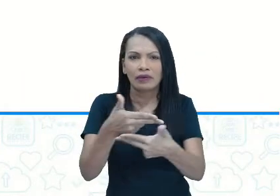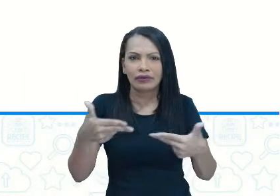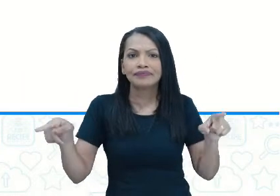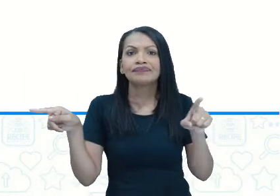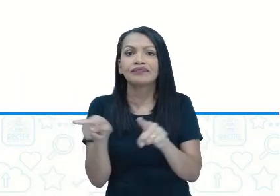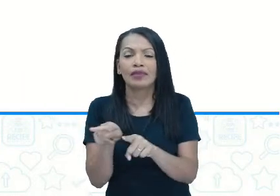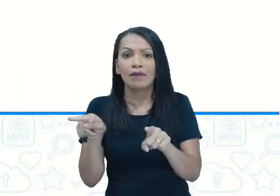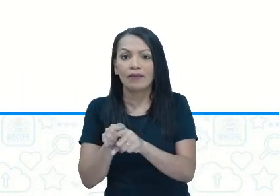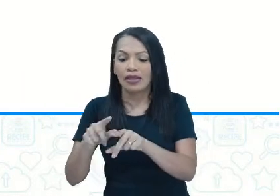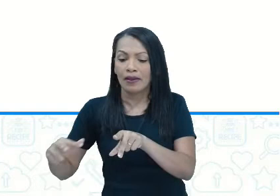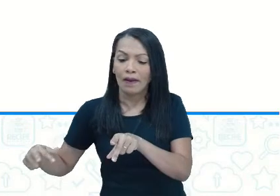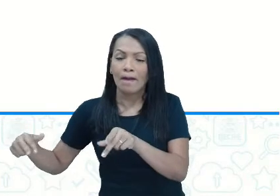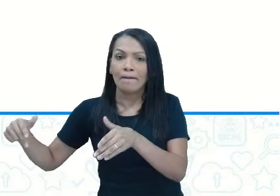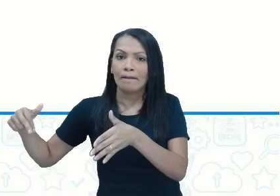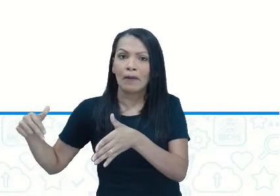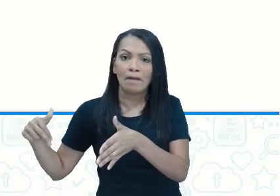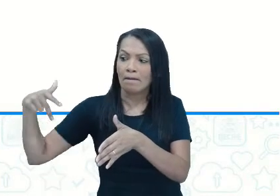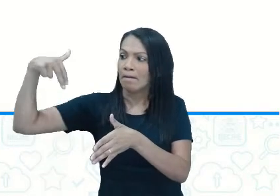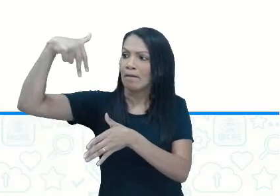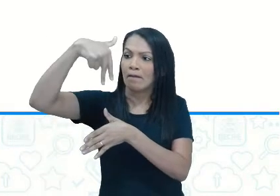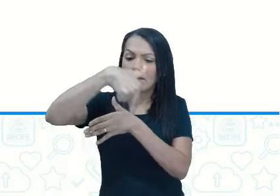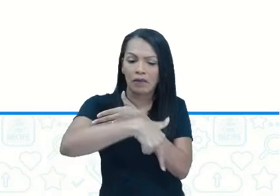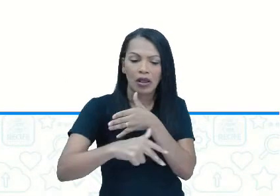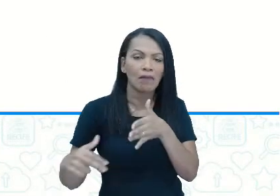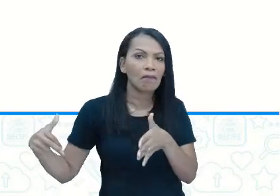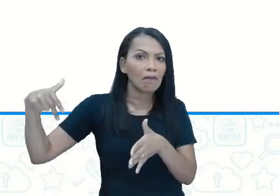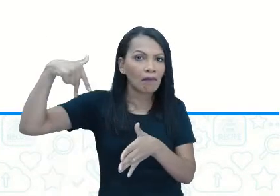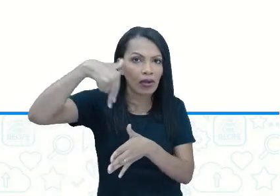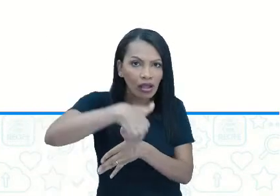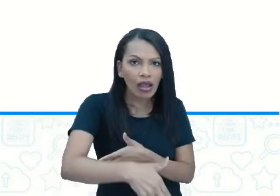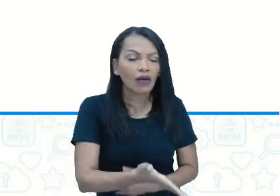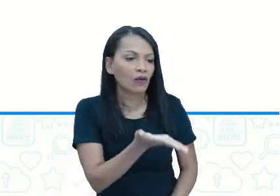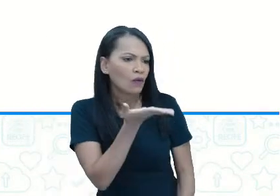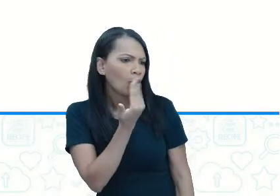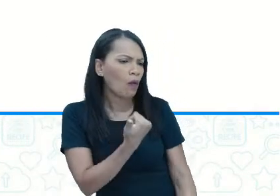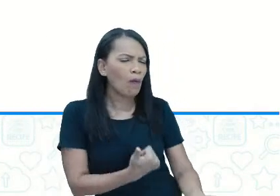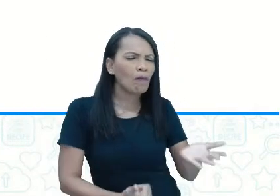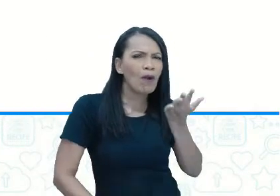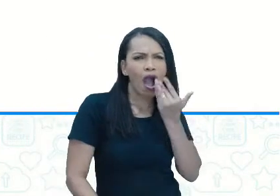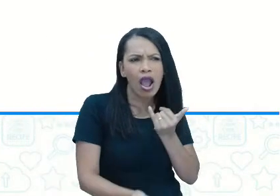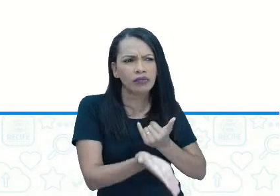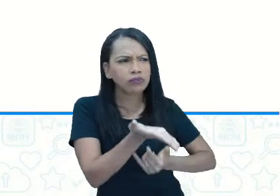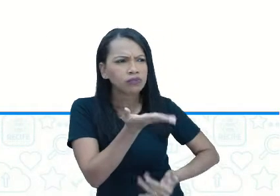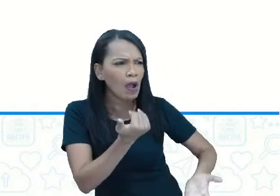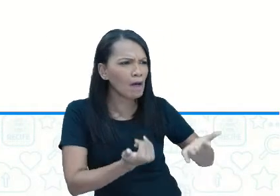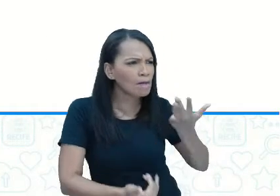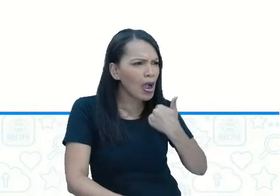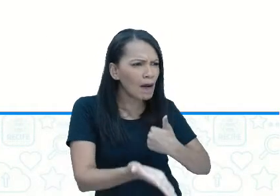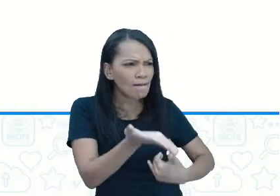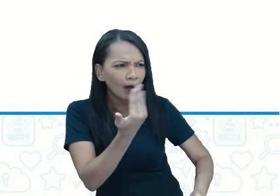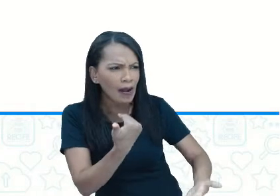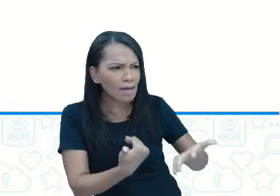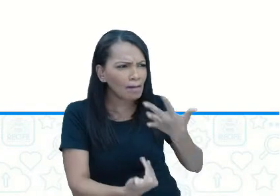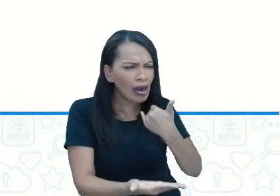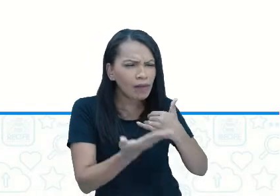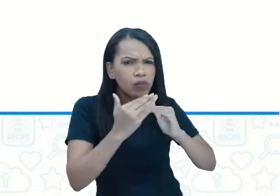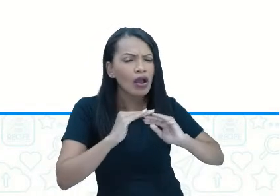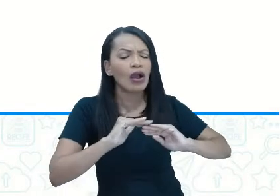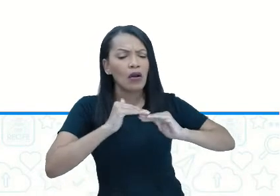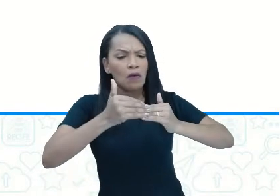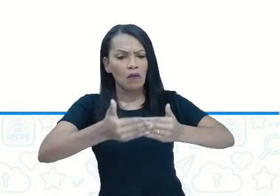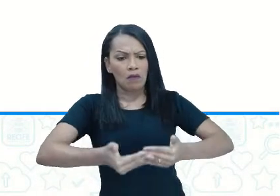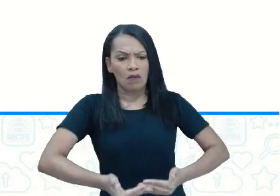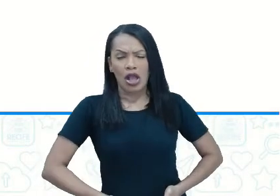pernas compridas. Por mais que comesse, a sua barriga nunca enchia. Como não tinha o